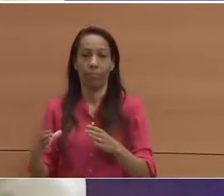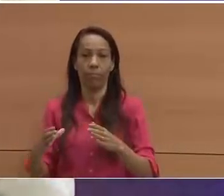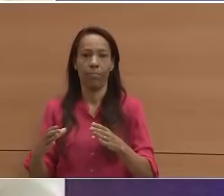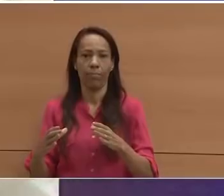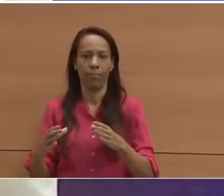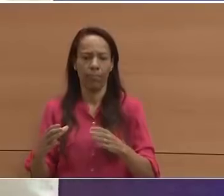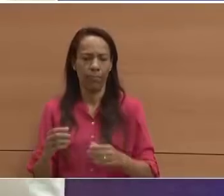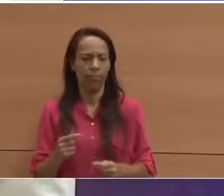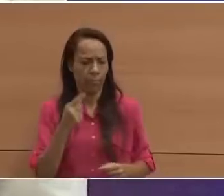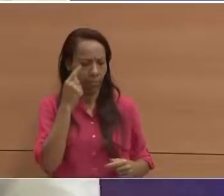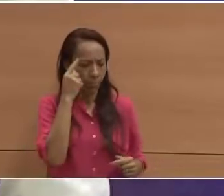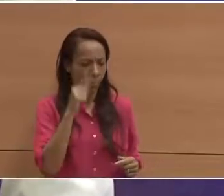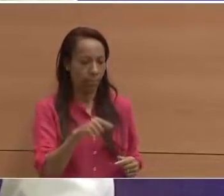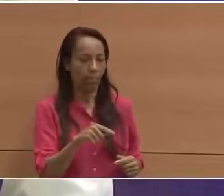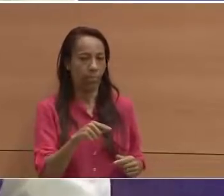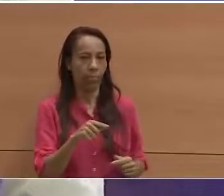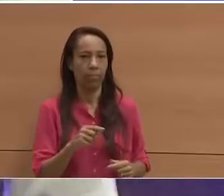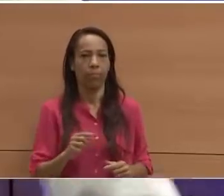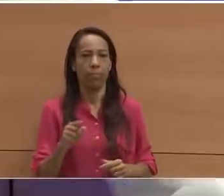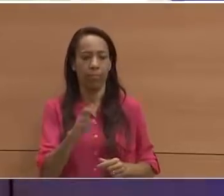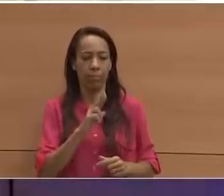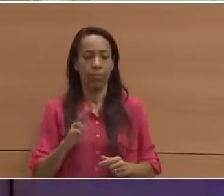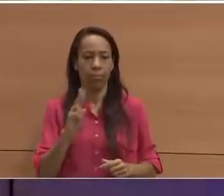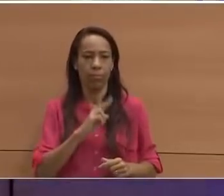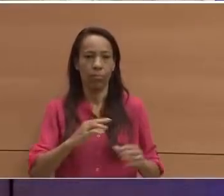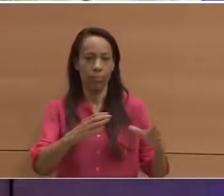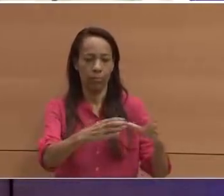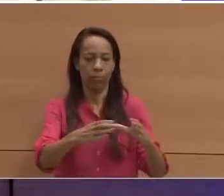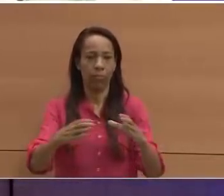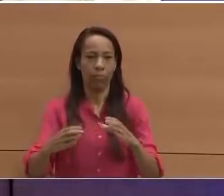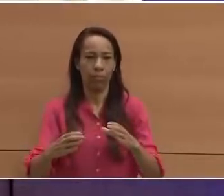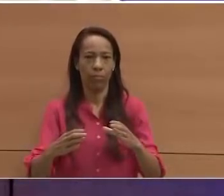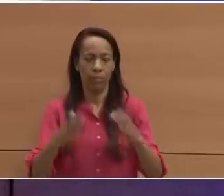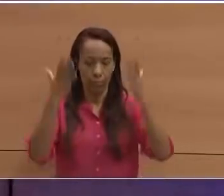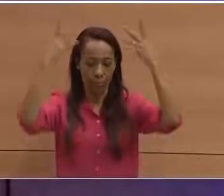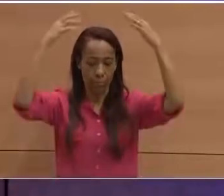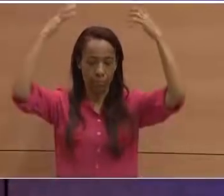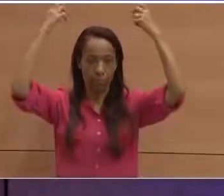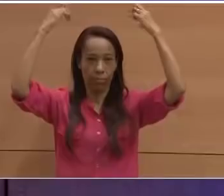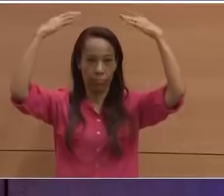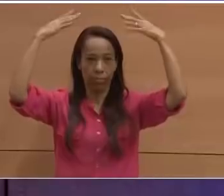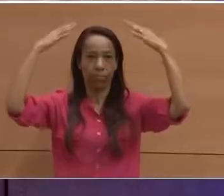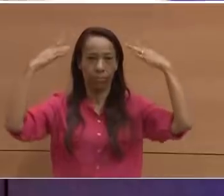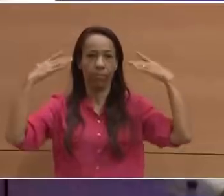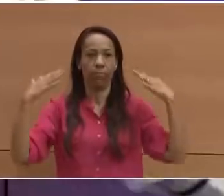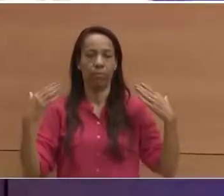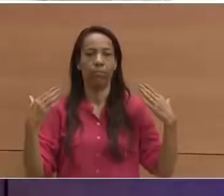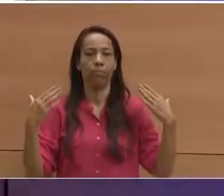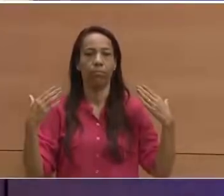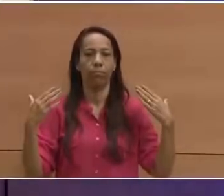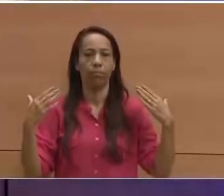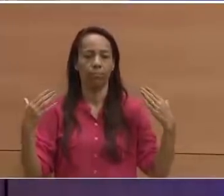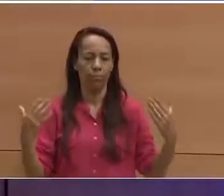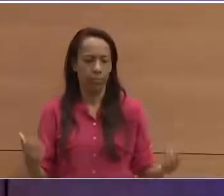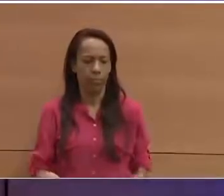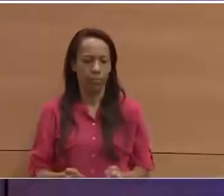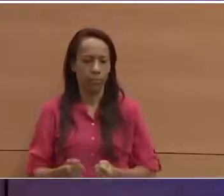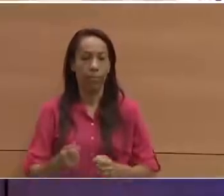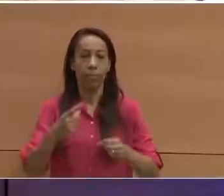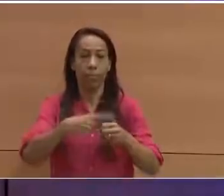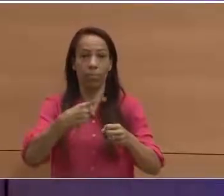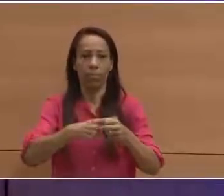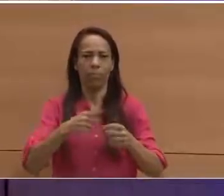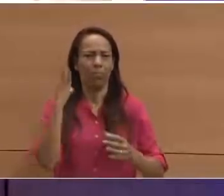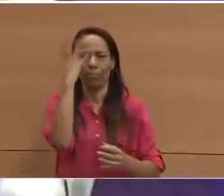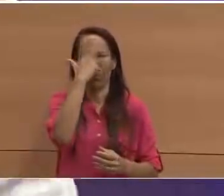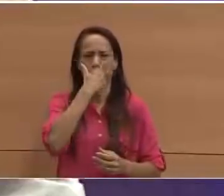banho. E não sei se vocês sabem, quando Romanos entra, todas as obras são grandiosas, né? Tudo é feito de granito, de pedras, tal,